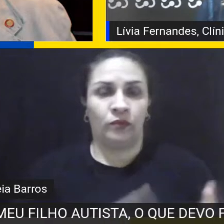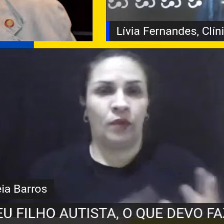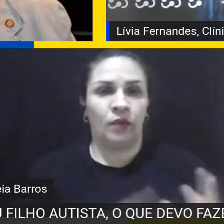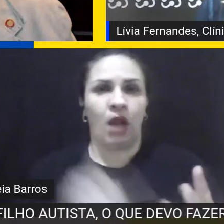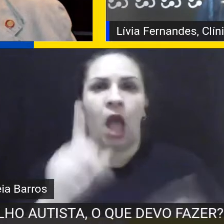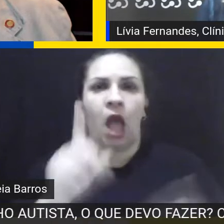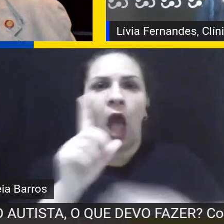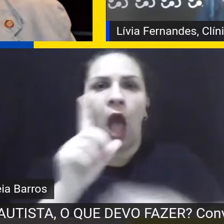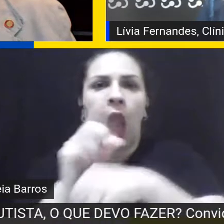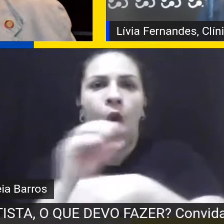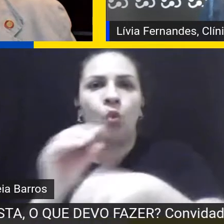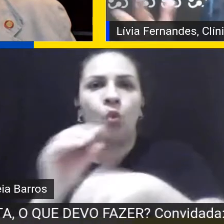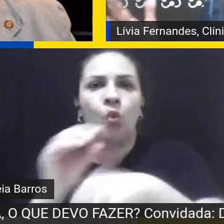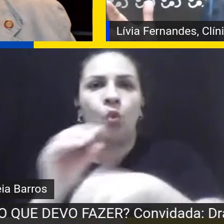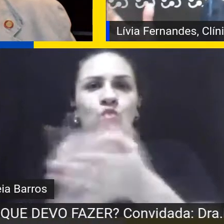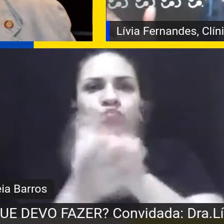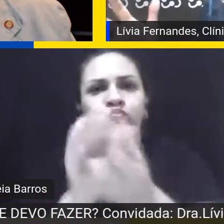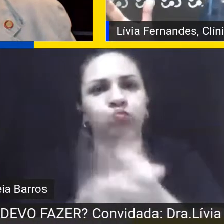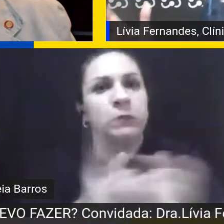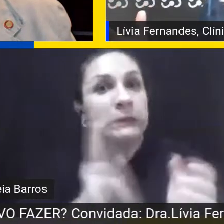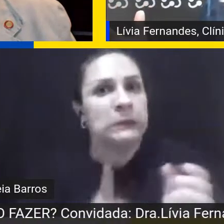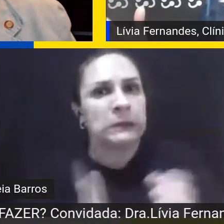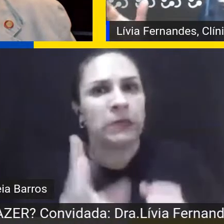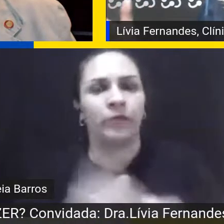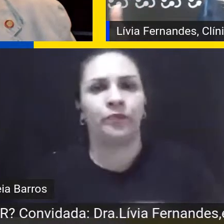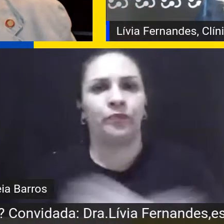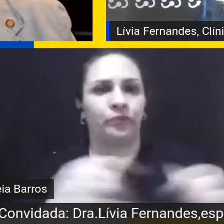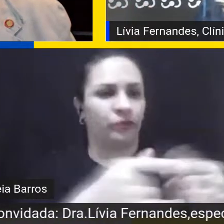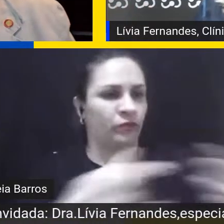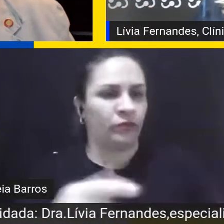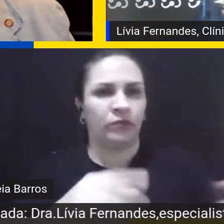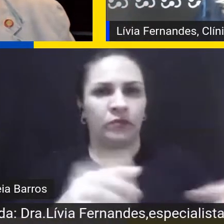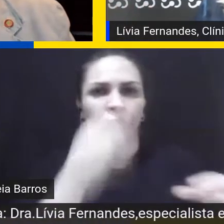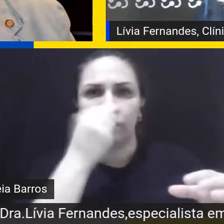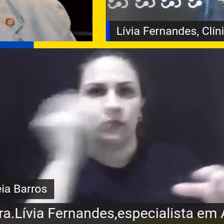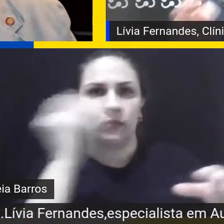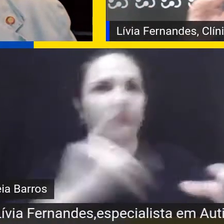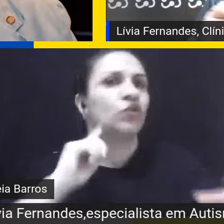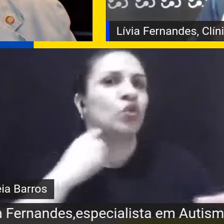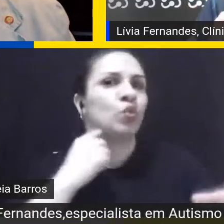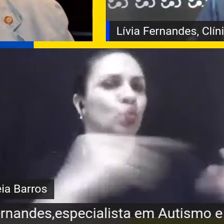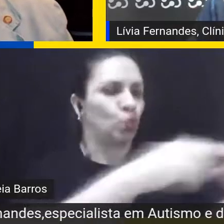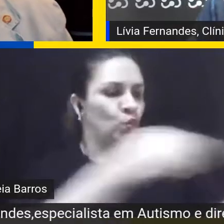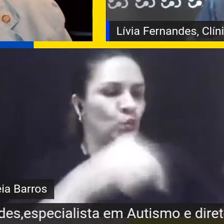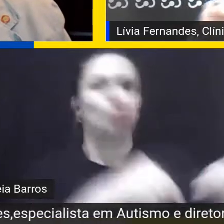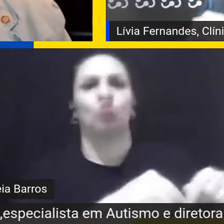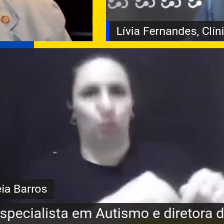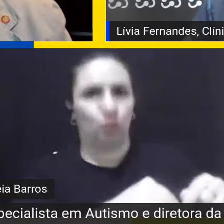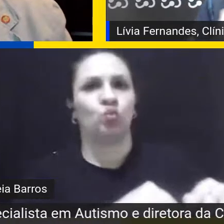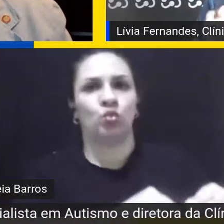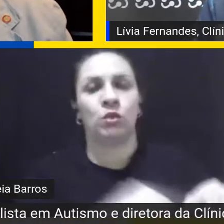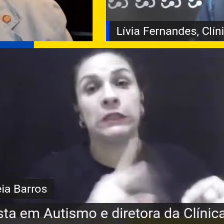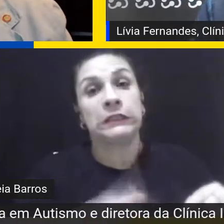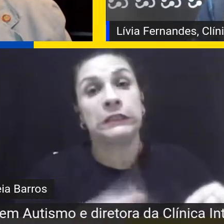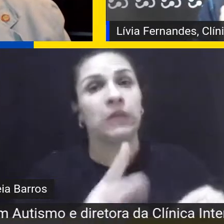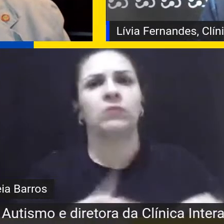todo, nós botamos uma caixinha de descarte nas salas também, então todos os recursos que a gente utiliza naquele